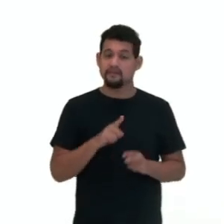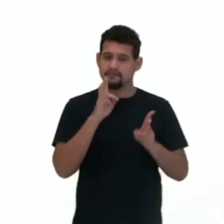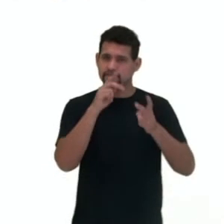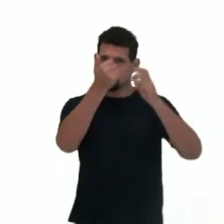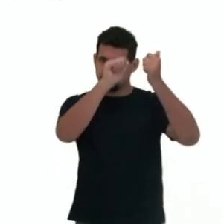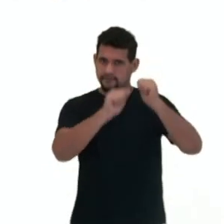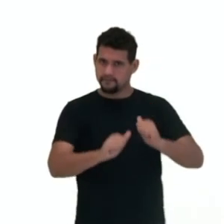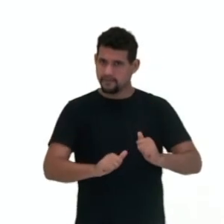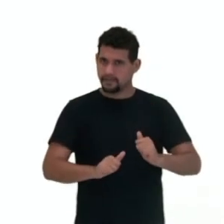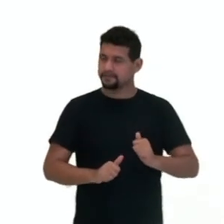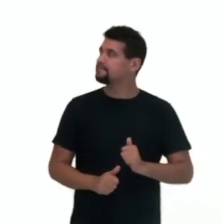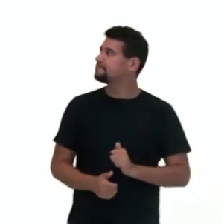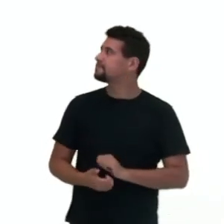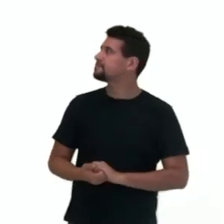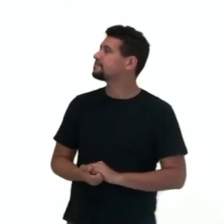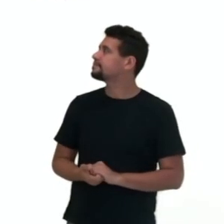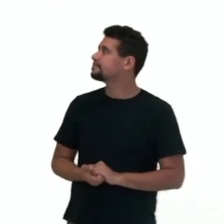uma olhada.